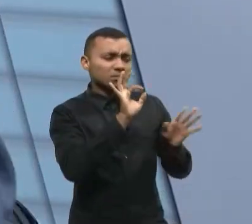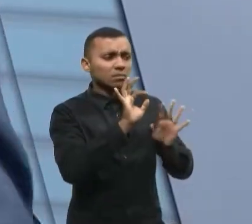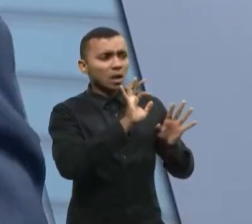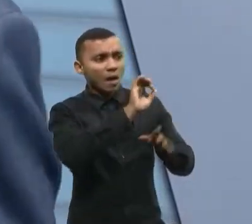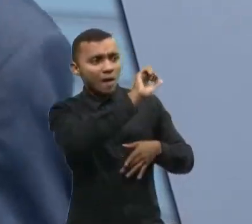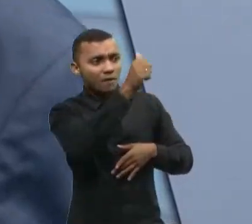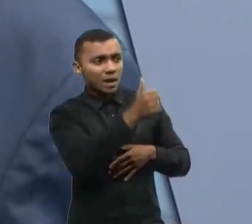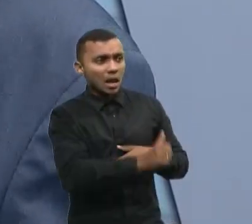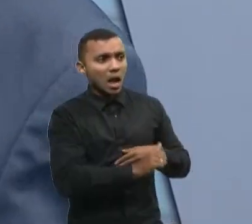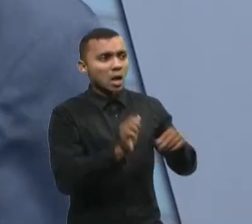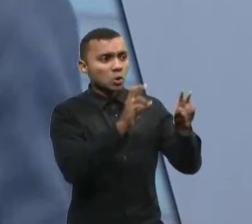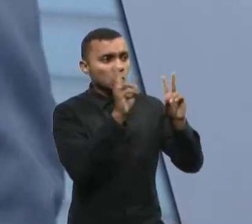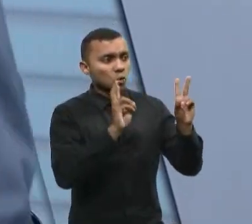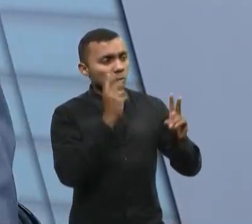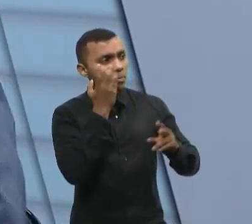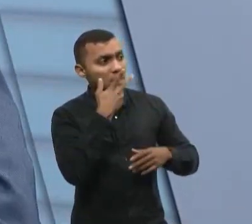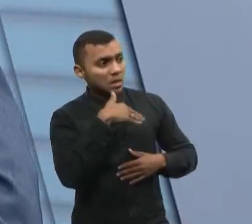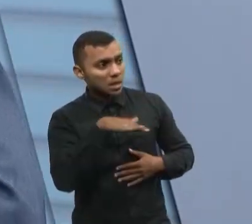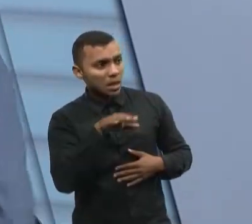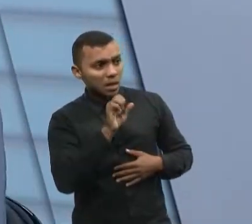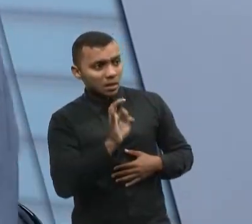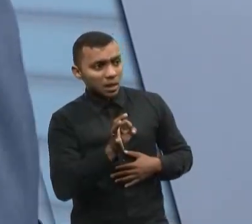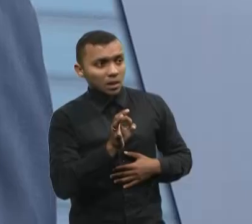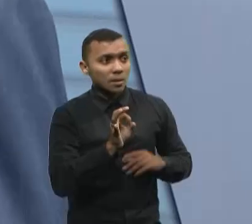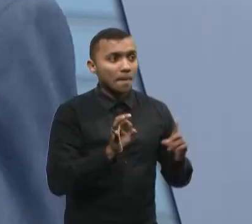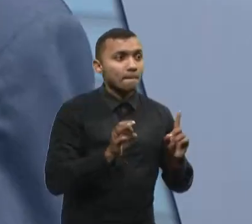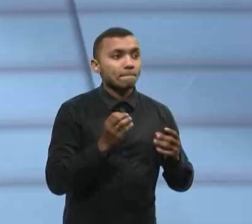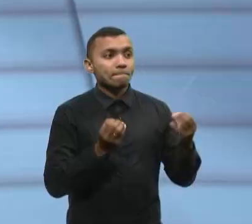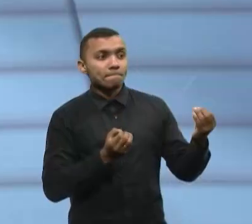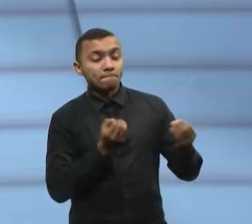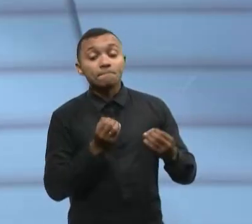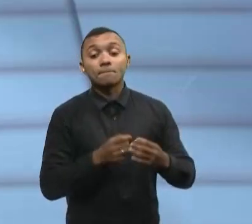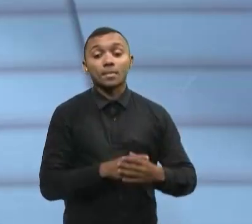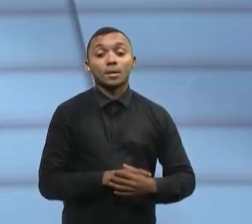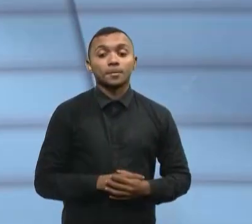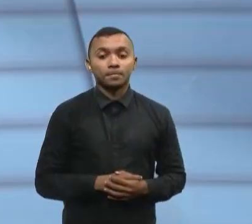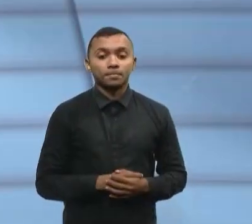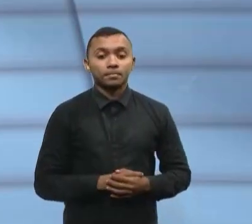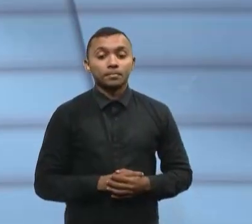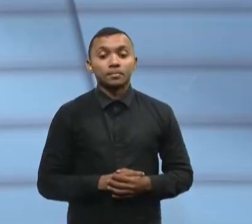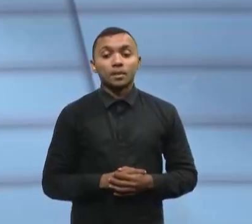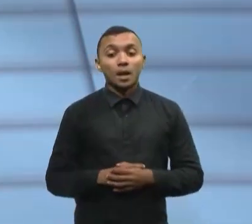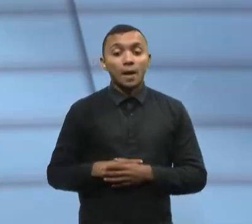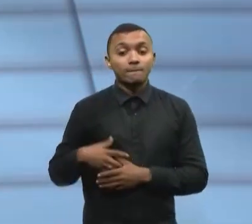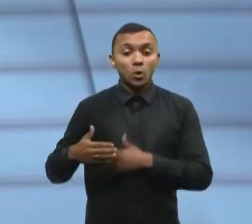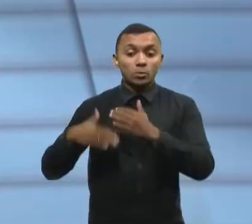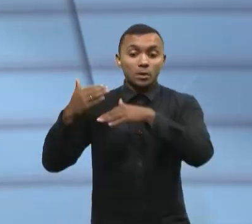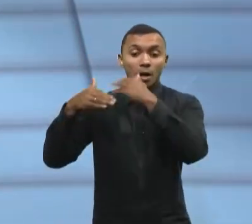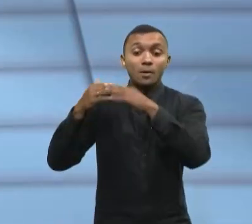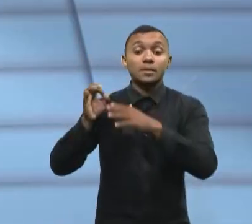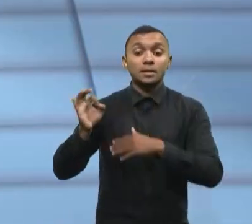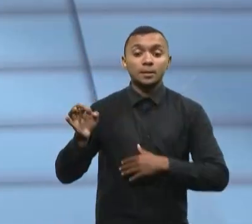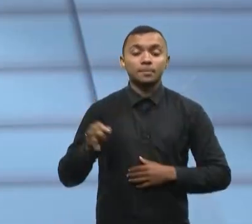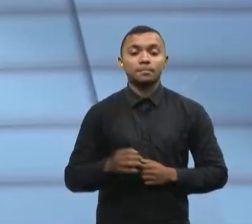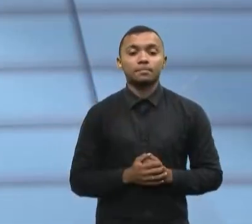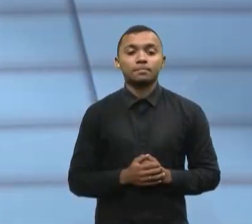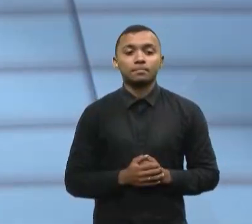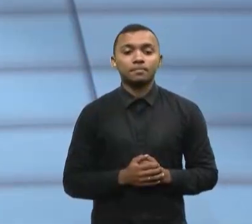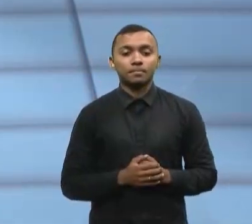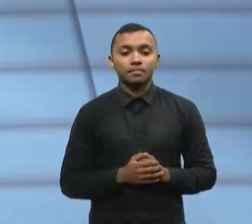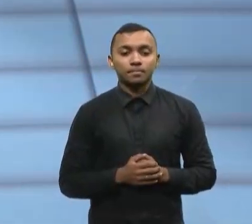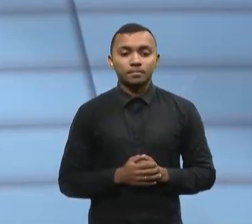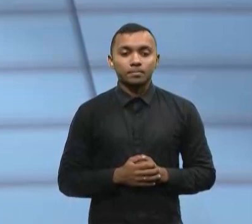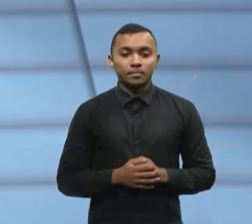crescimento desses meninos, Renata? Sim. A evolução, pode-se dizer, a evolução. Dentro do Ciad, como é